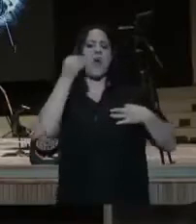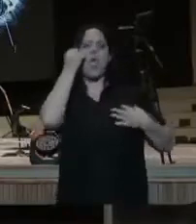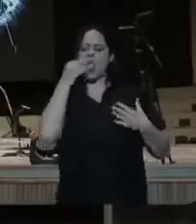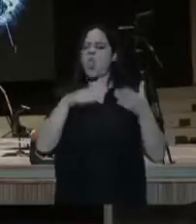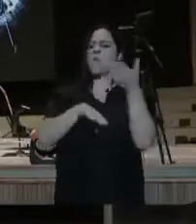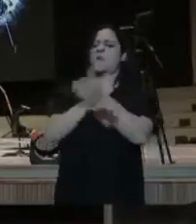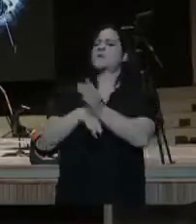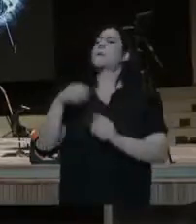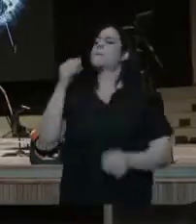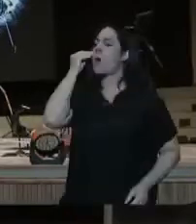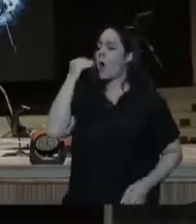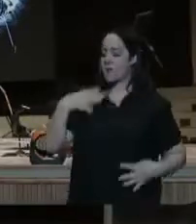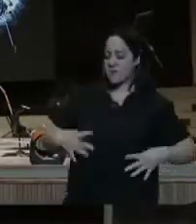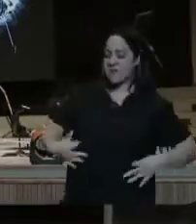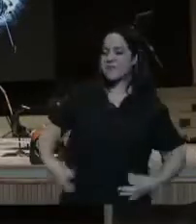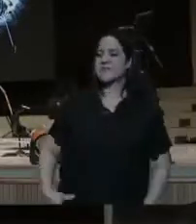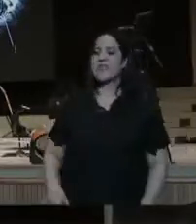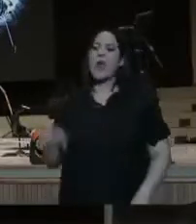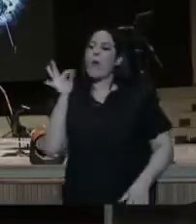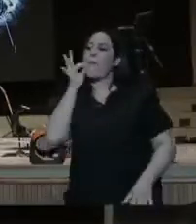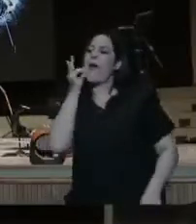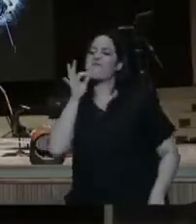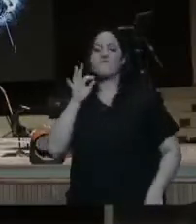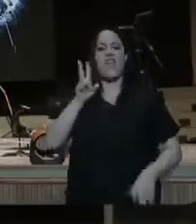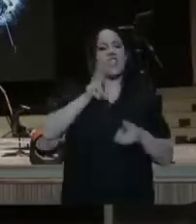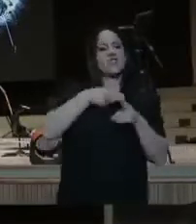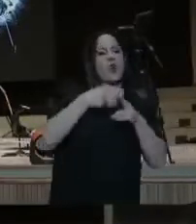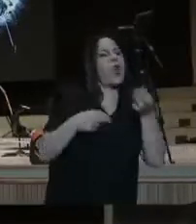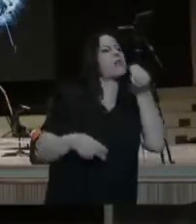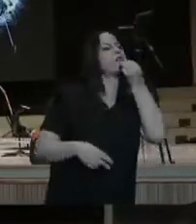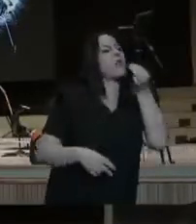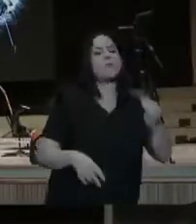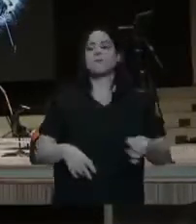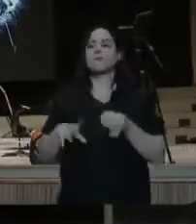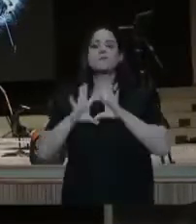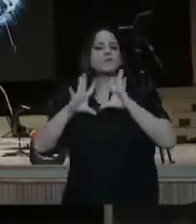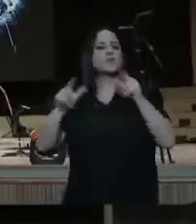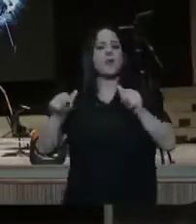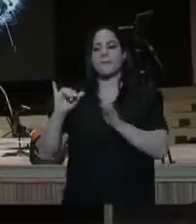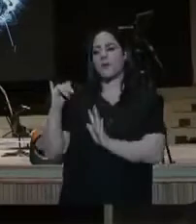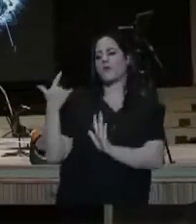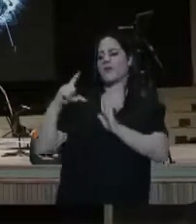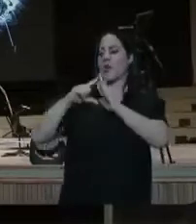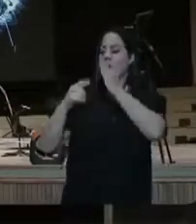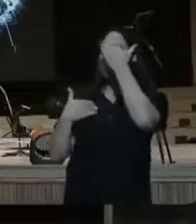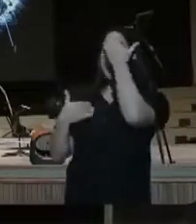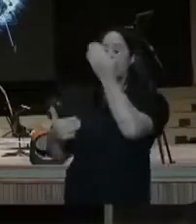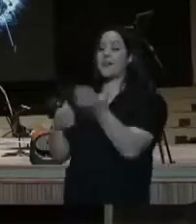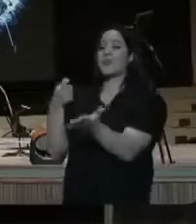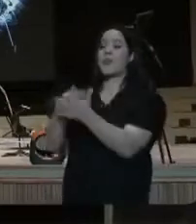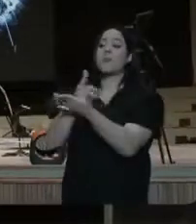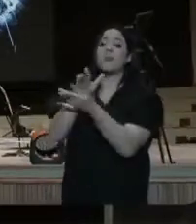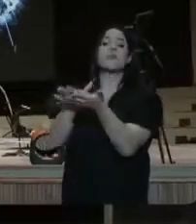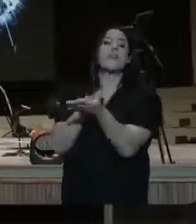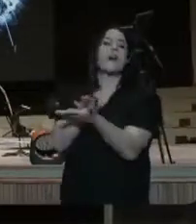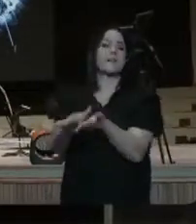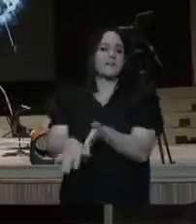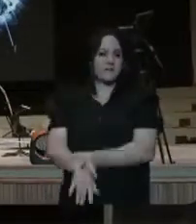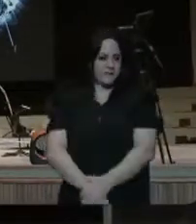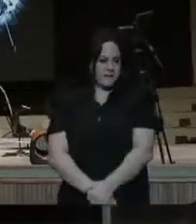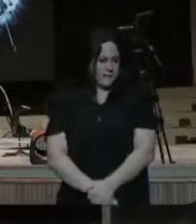entro em provo tudo tomar um capuccino como chocolate muito obrigado não comprou nada